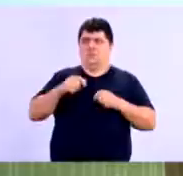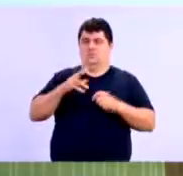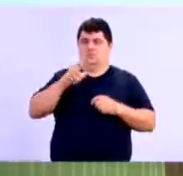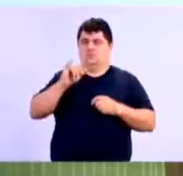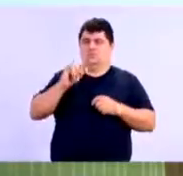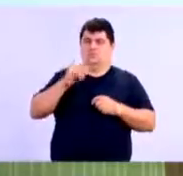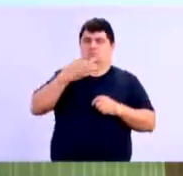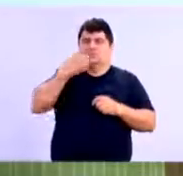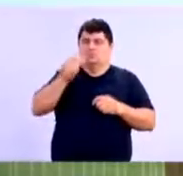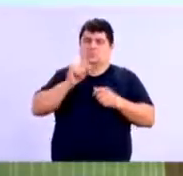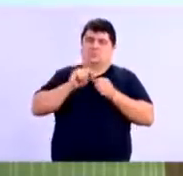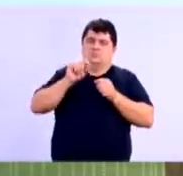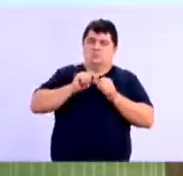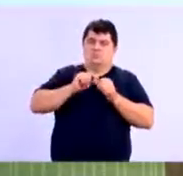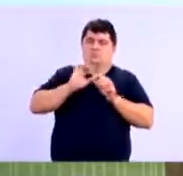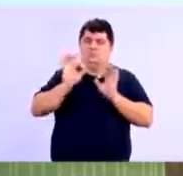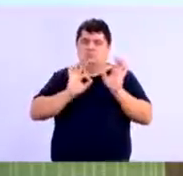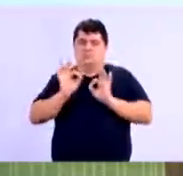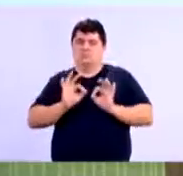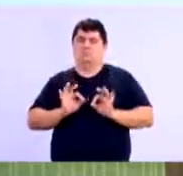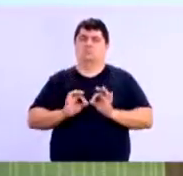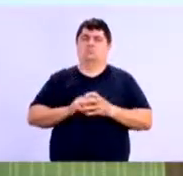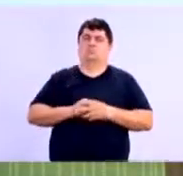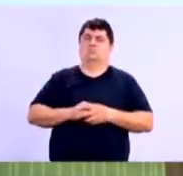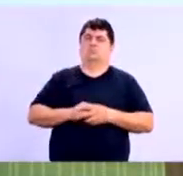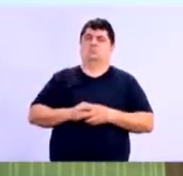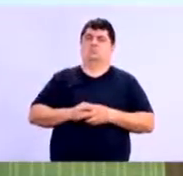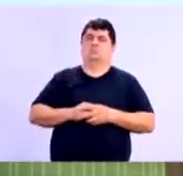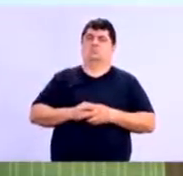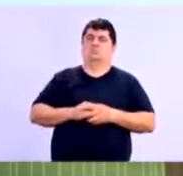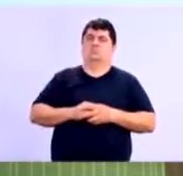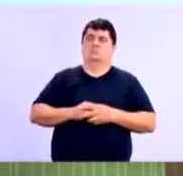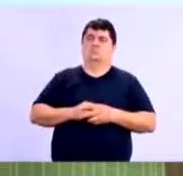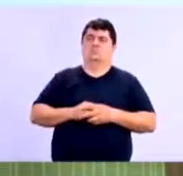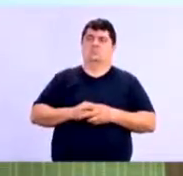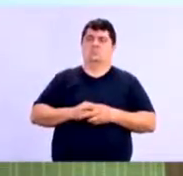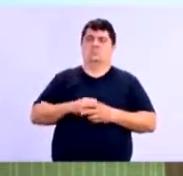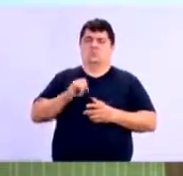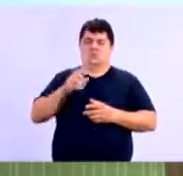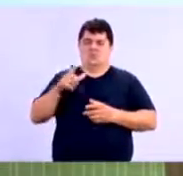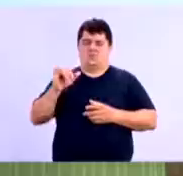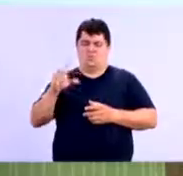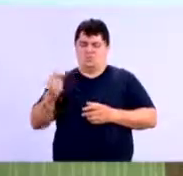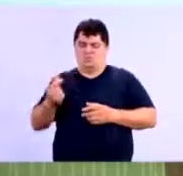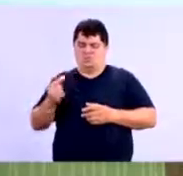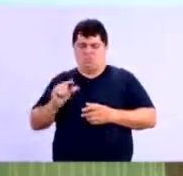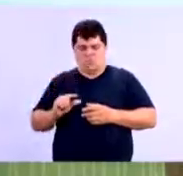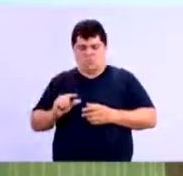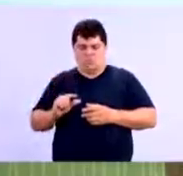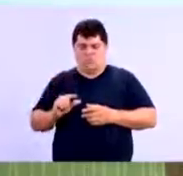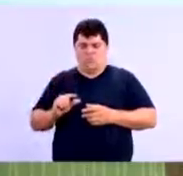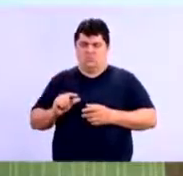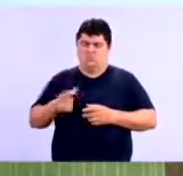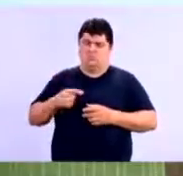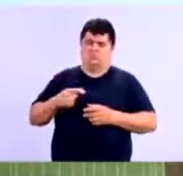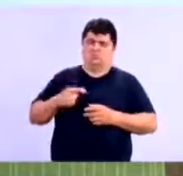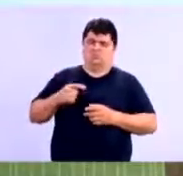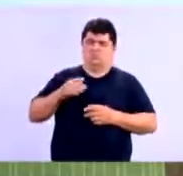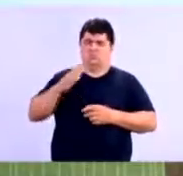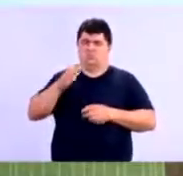fazer na vida de vocês aí, nas atividades que vocês vão desenvolver na empresa. Gente, ó, se não está dando muito lucro, ou patrão,